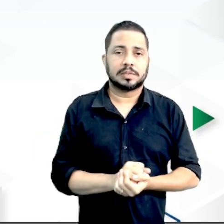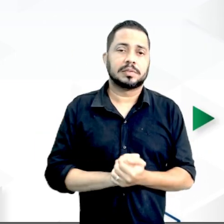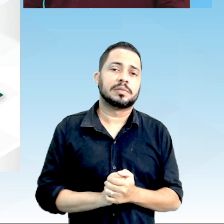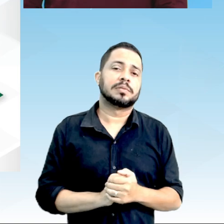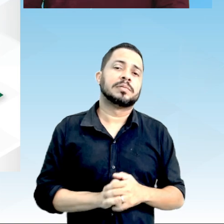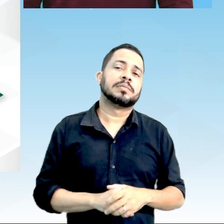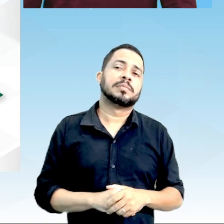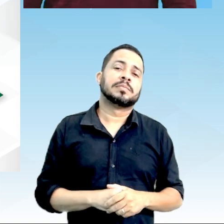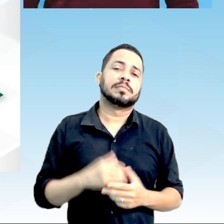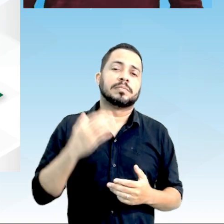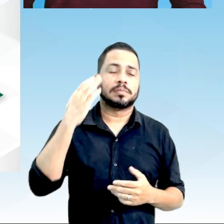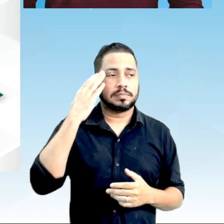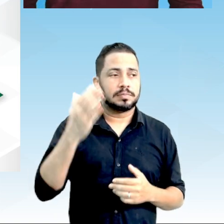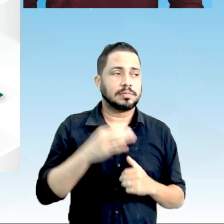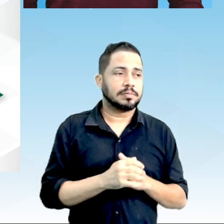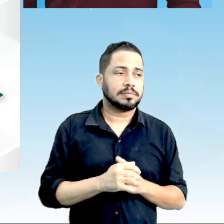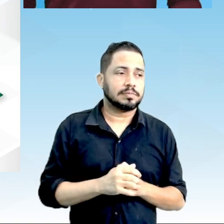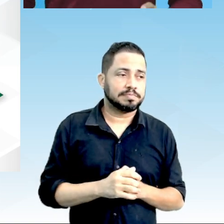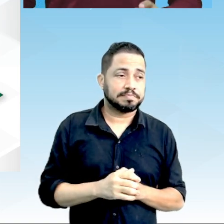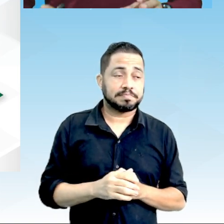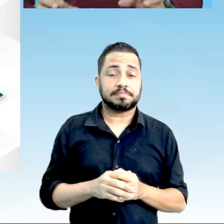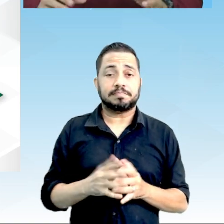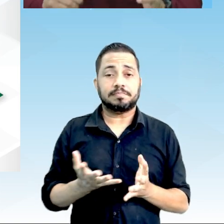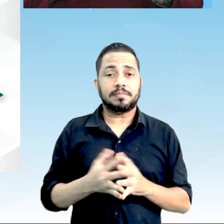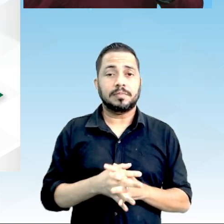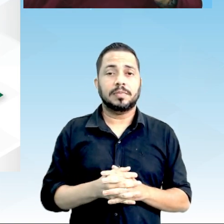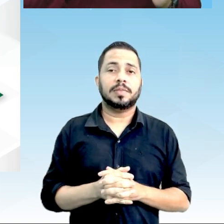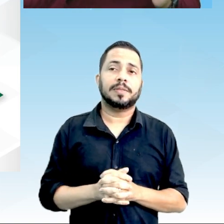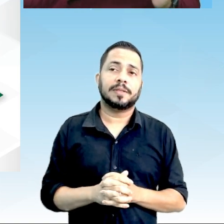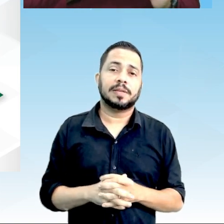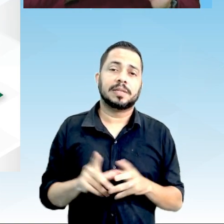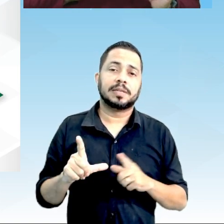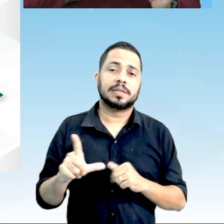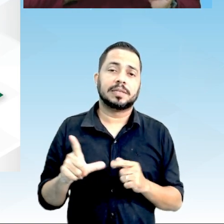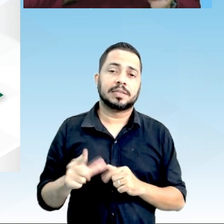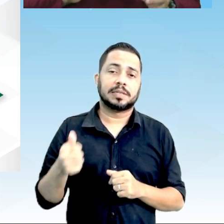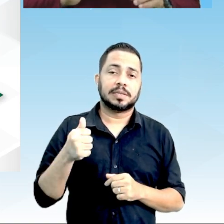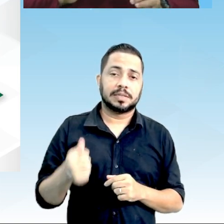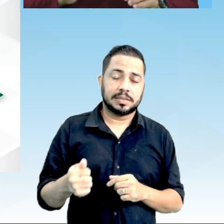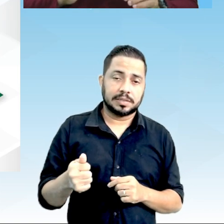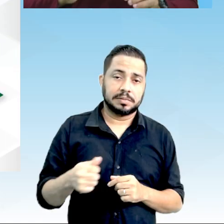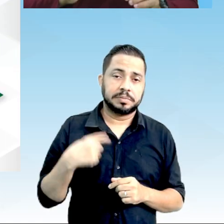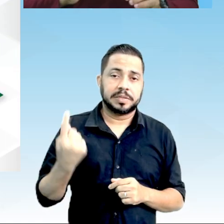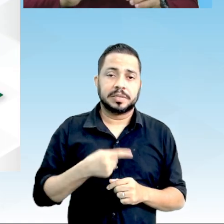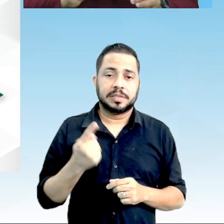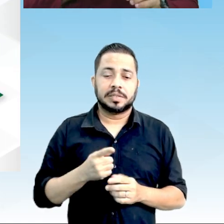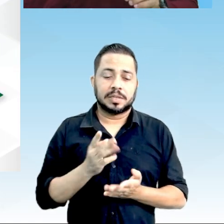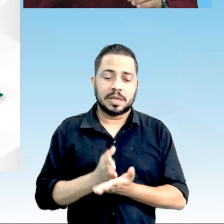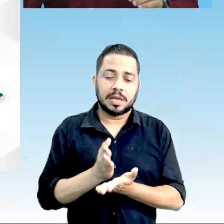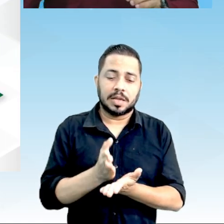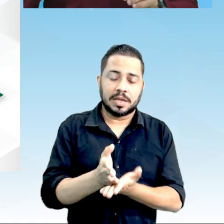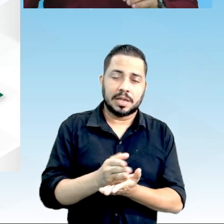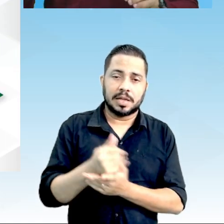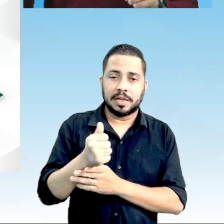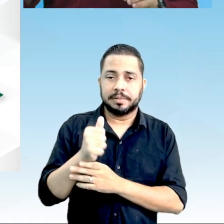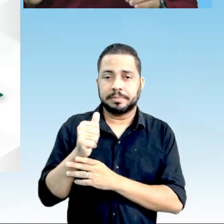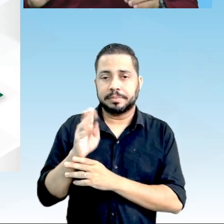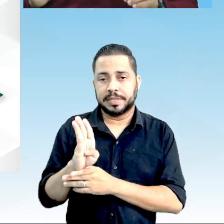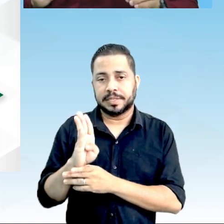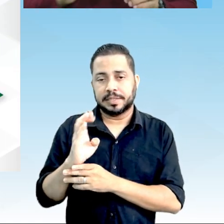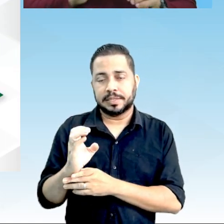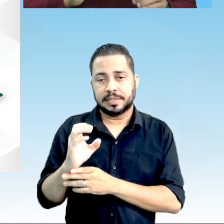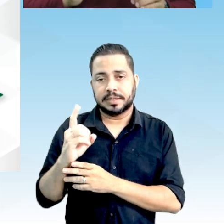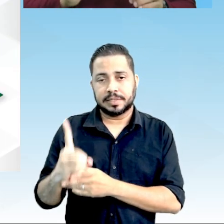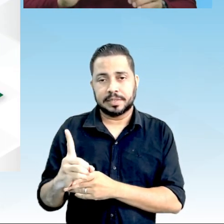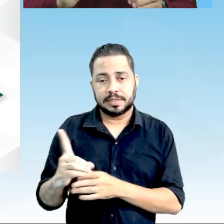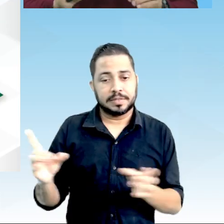favor. Obrigado, Manuel. Olha, letra A primeiro, para a gente seguir a ordem. A, B, C, D